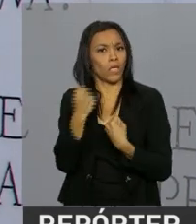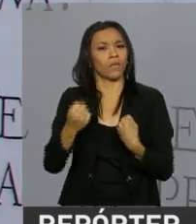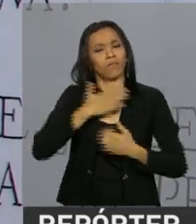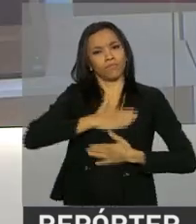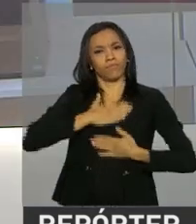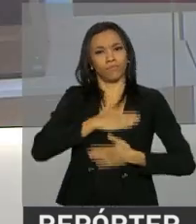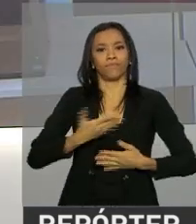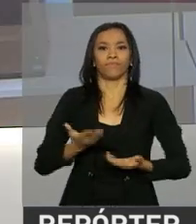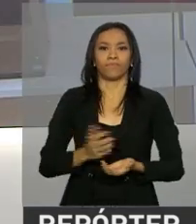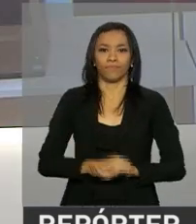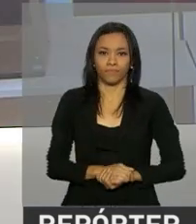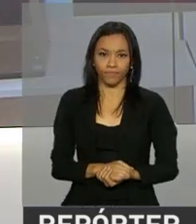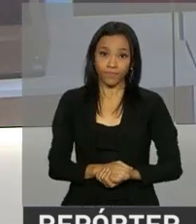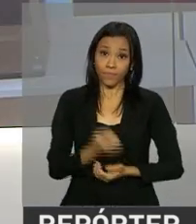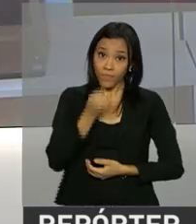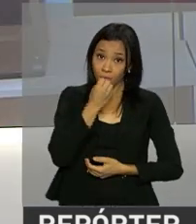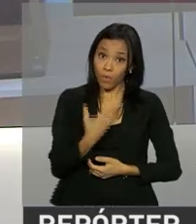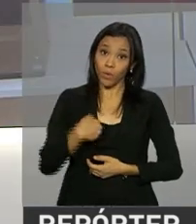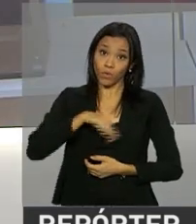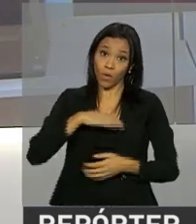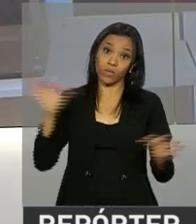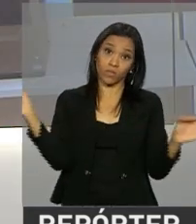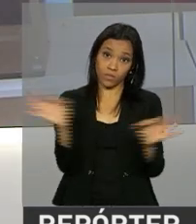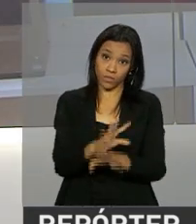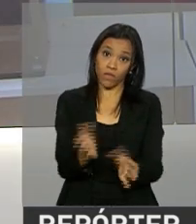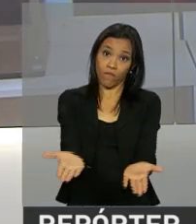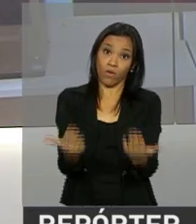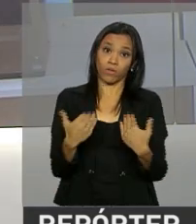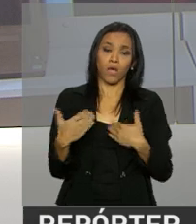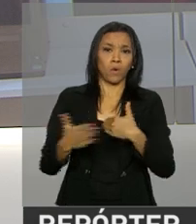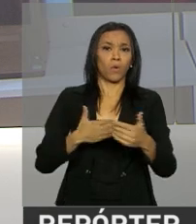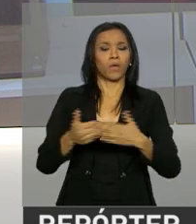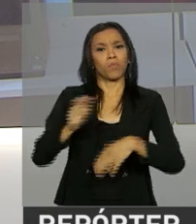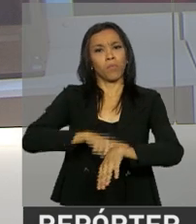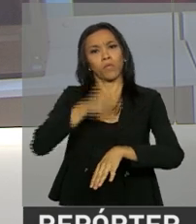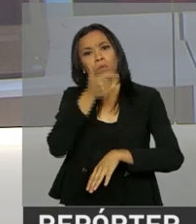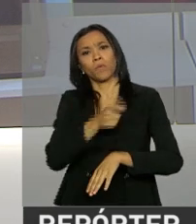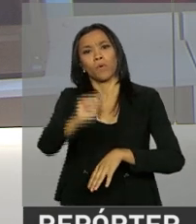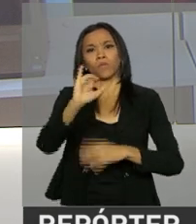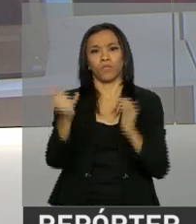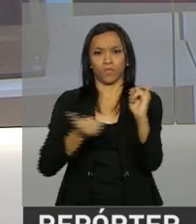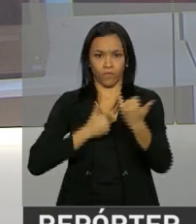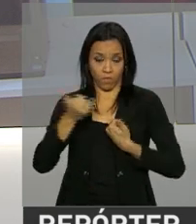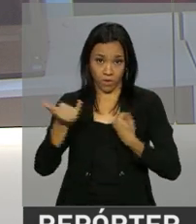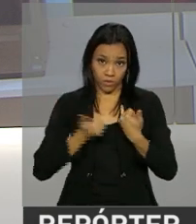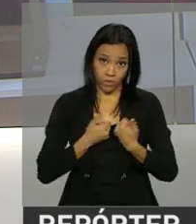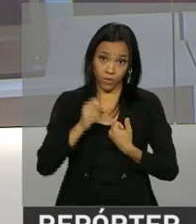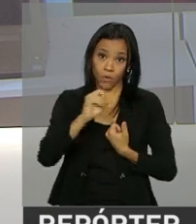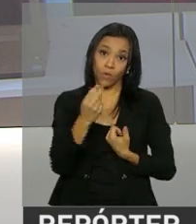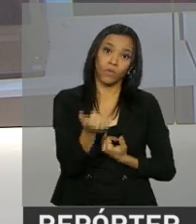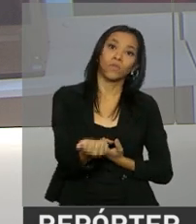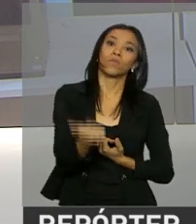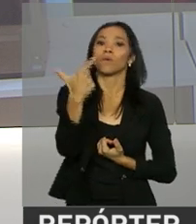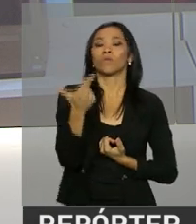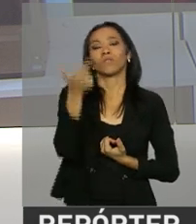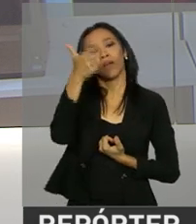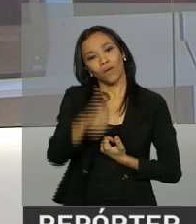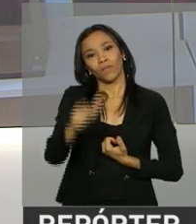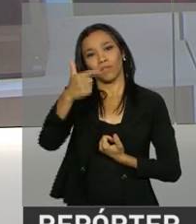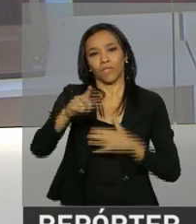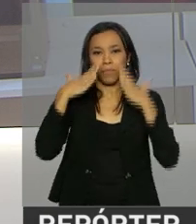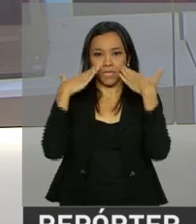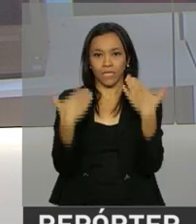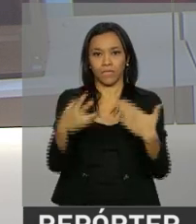satisfação. Bom, e nós ficamos por aqui. Podemos voltar a qualquer momento com outras informações ou ao meio-dia na próxima edição